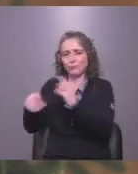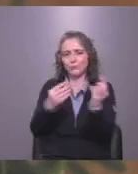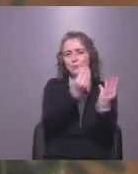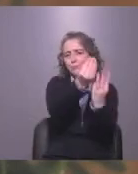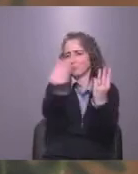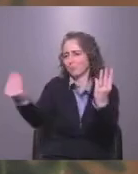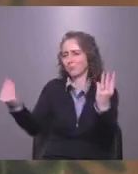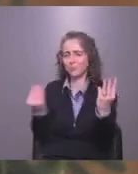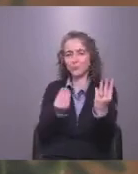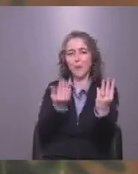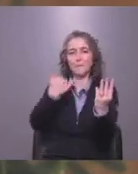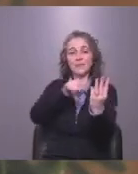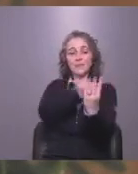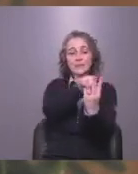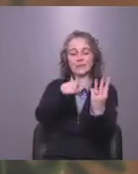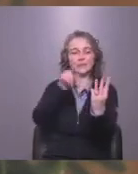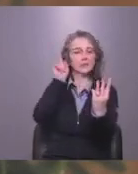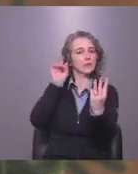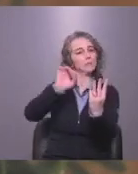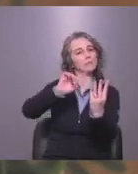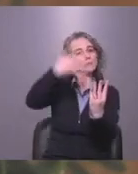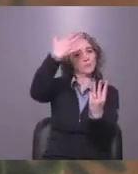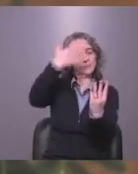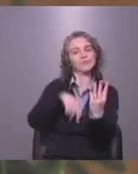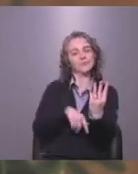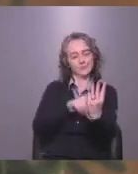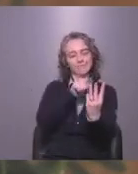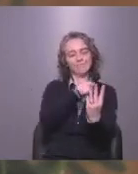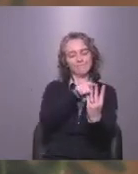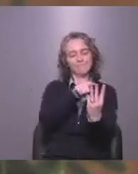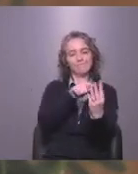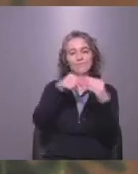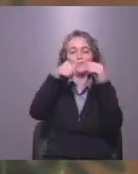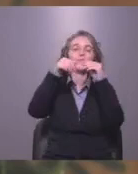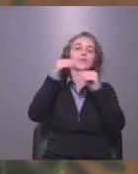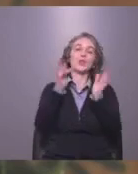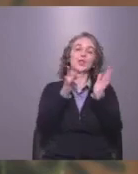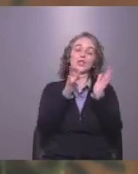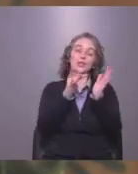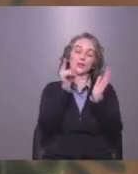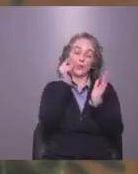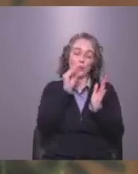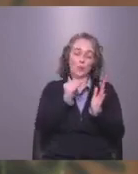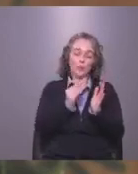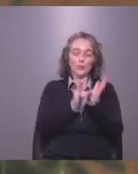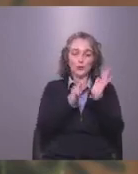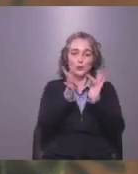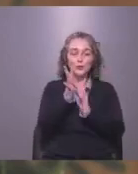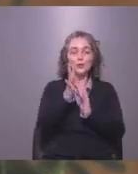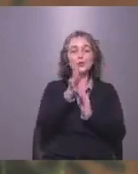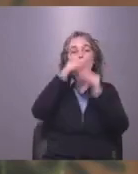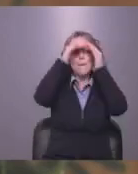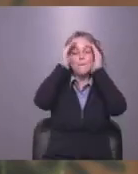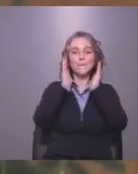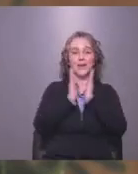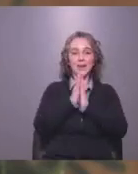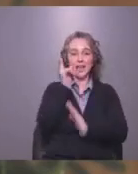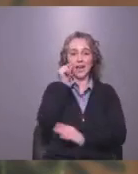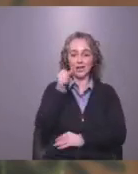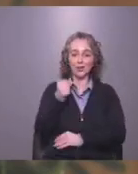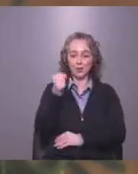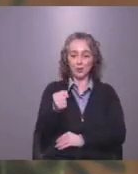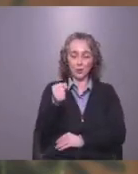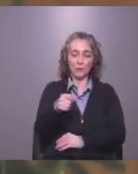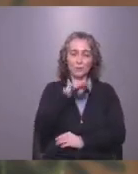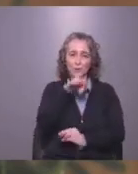são estas: a Sagrada Família, Jesus, Maria e José. E esta família que hoje nos é